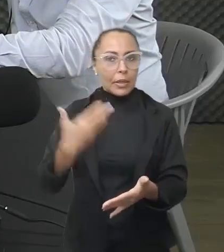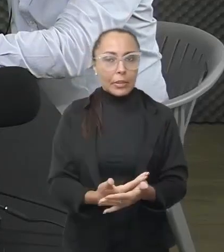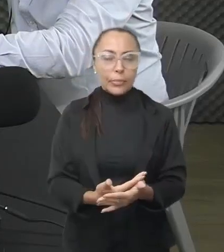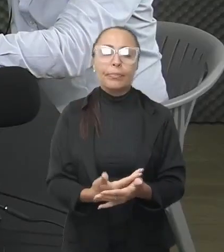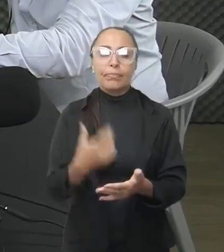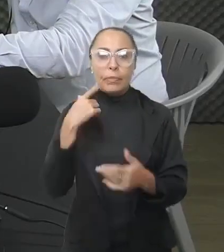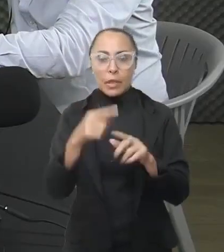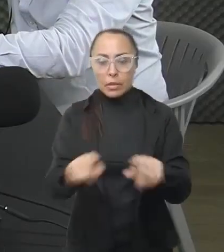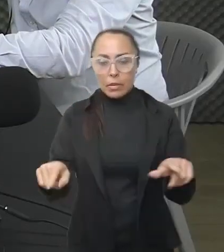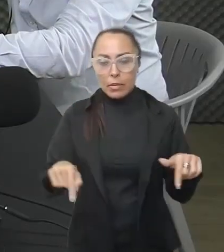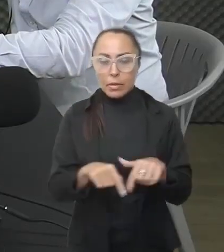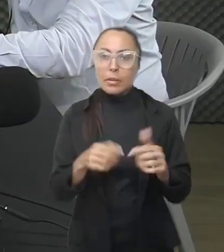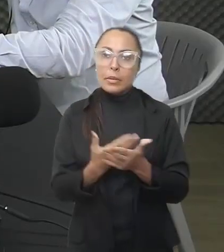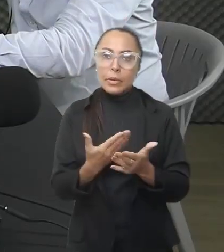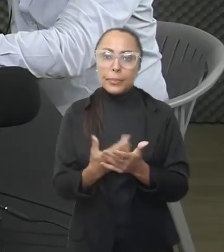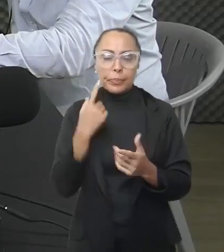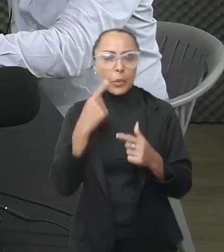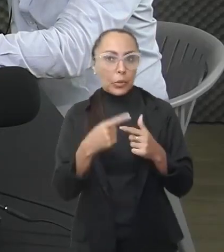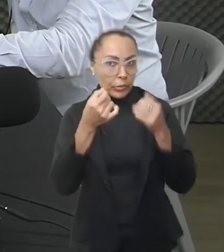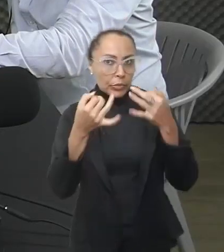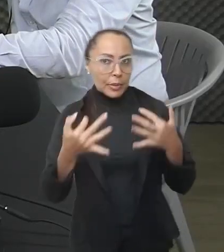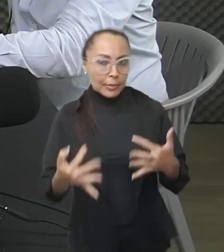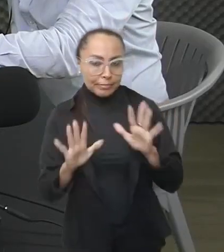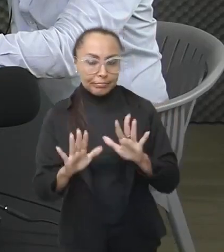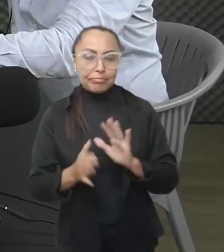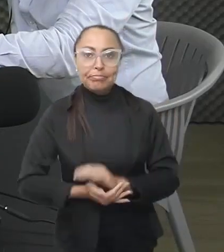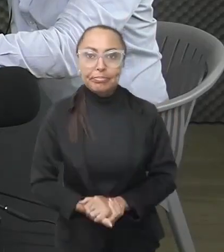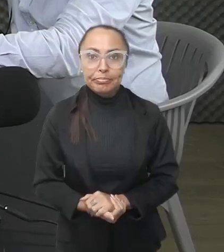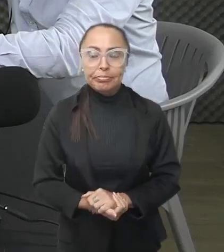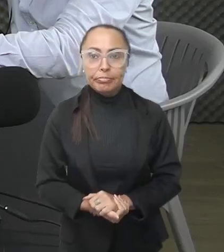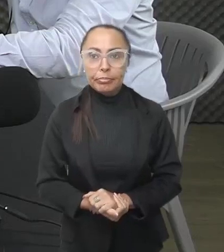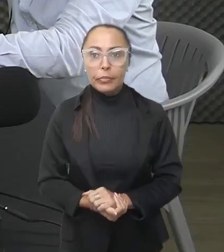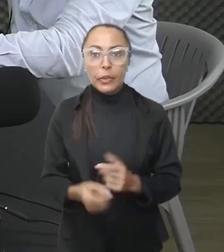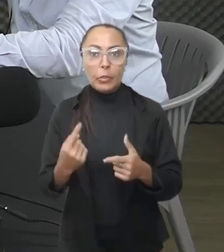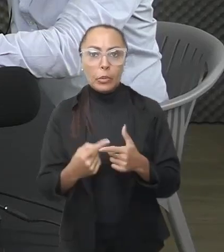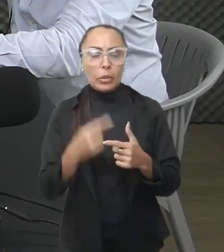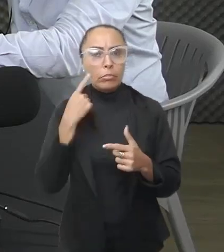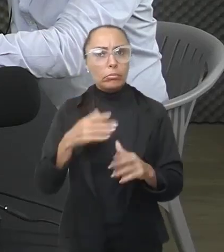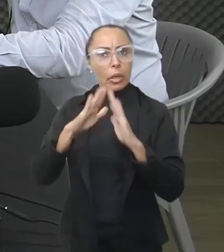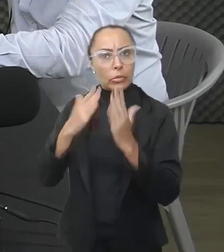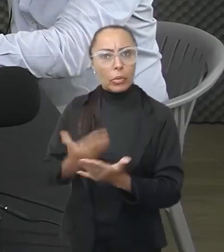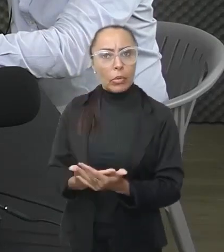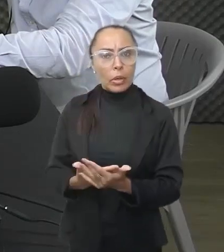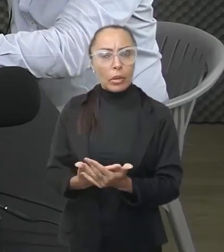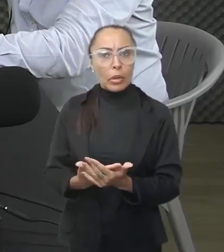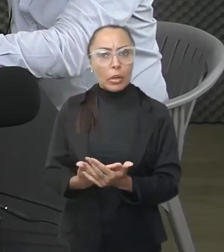da sala de aula. Por que eu estou colocando isso? Porque a escola, ele